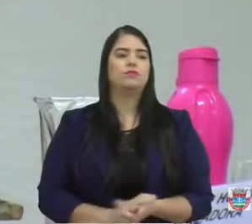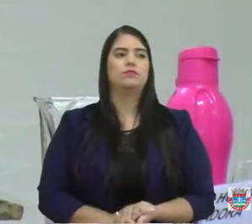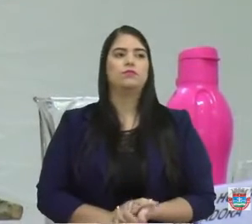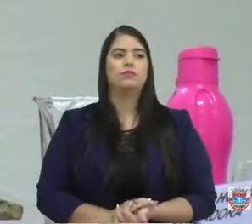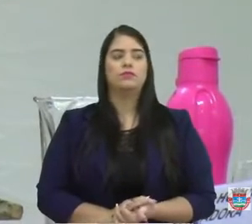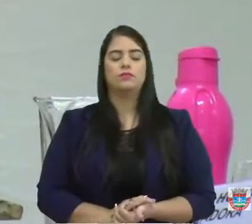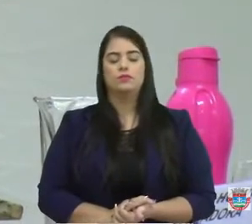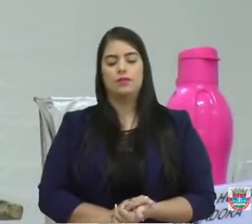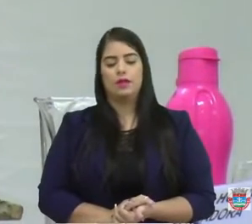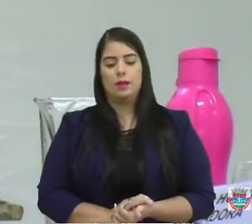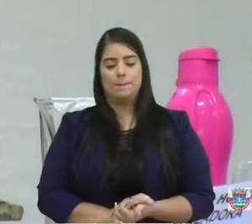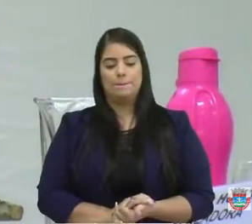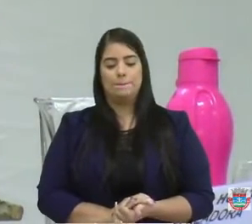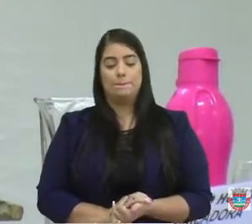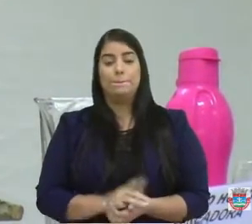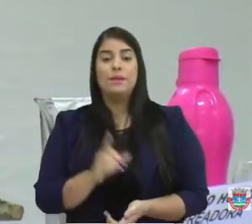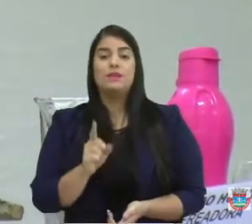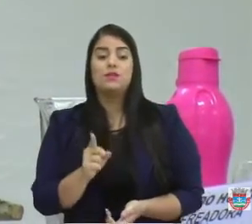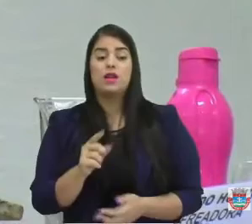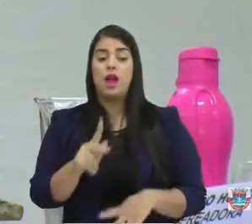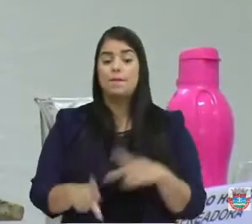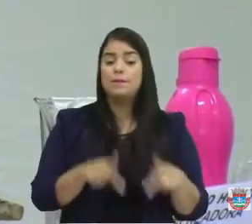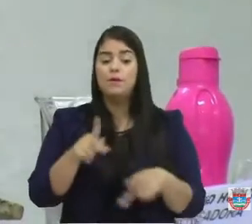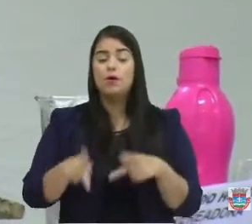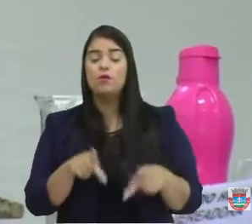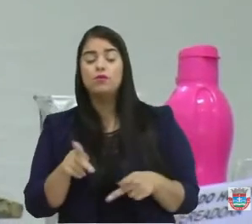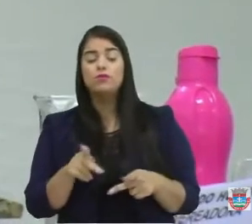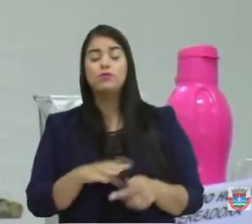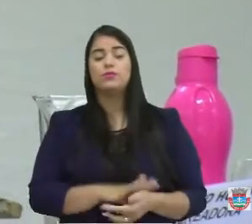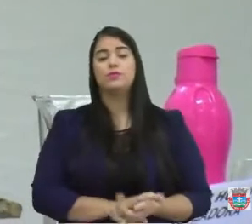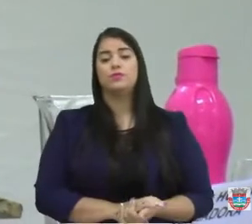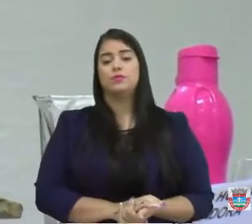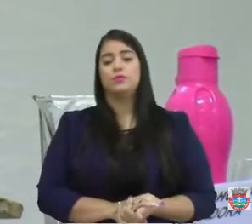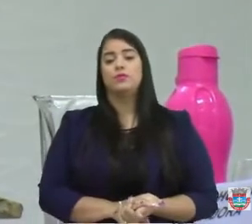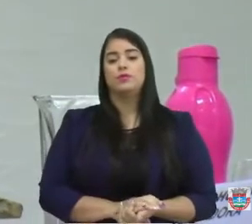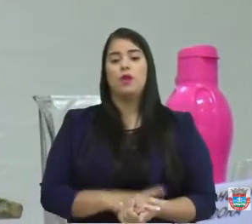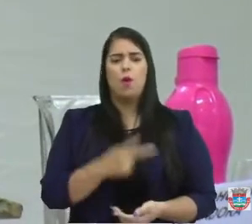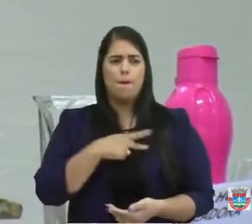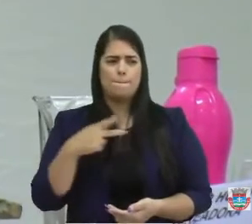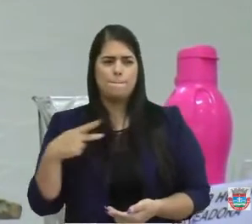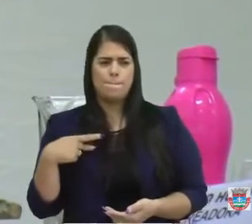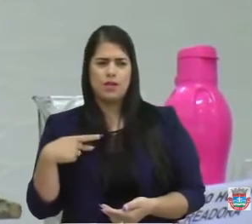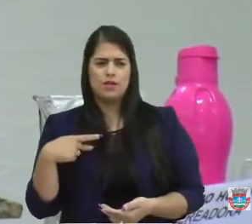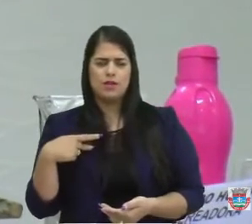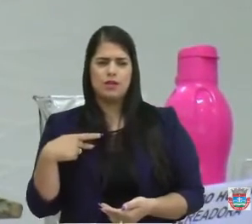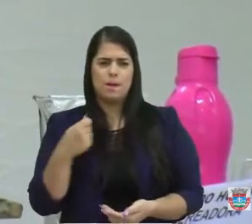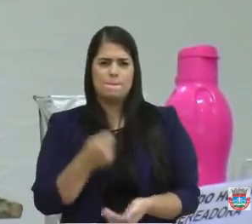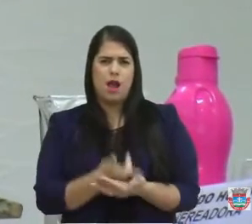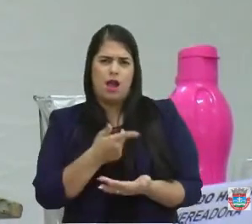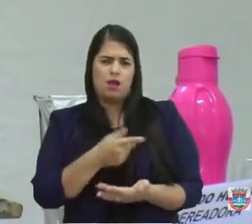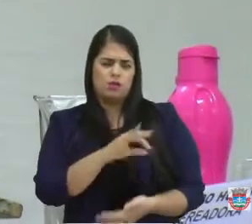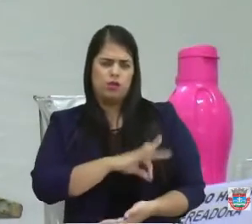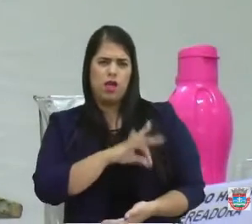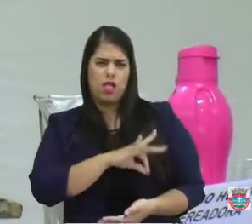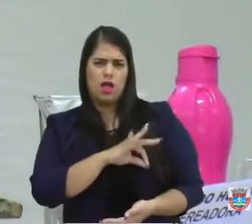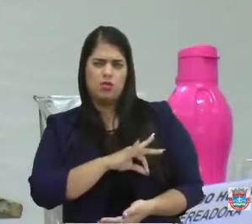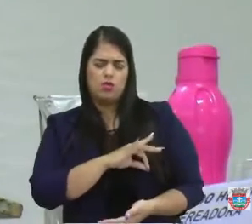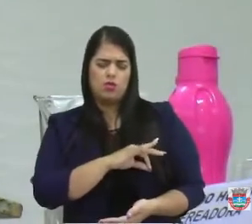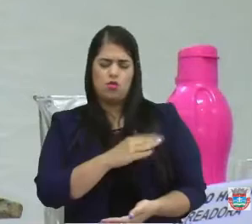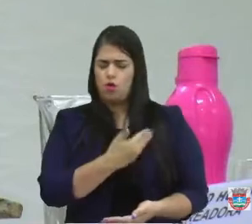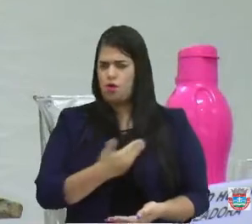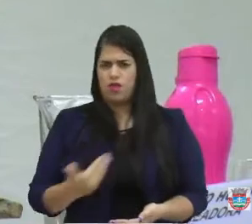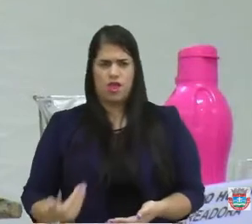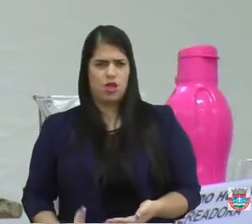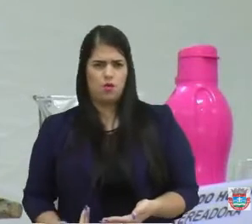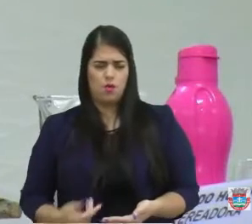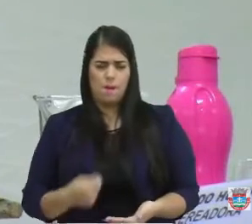da gente? É vocês, a população. Presidente não paga salário da gente, governador não paga,